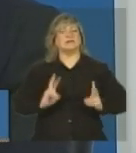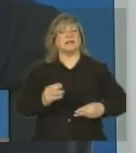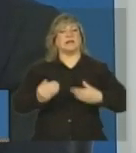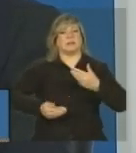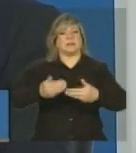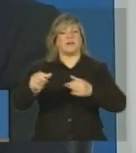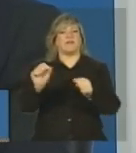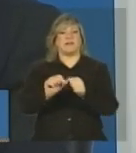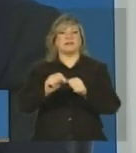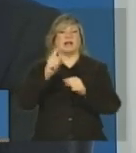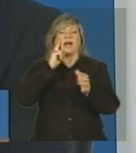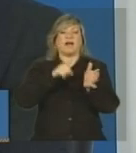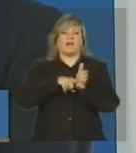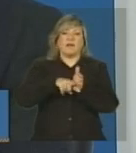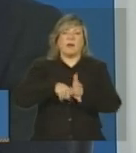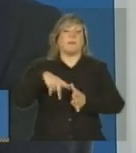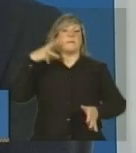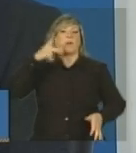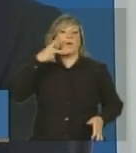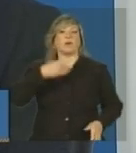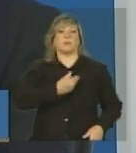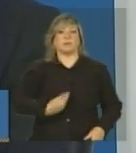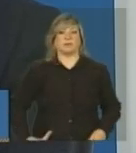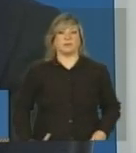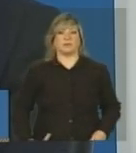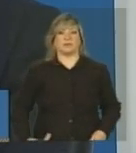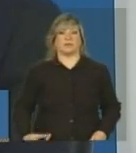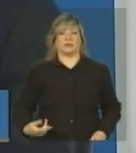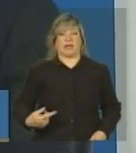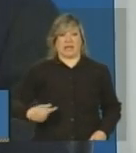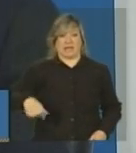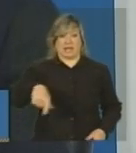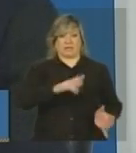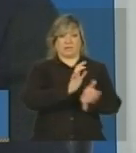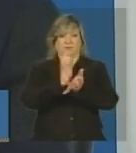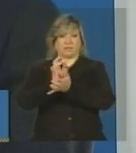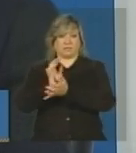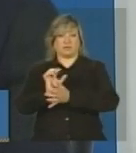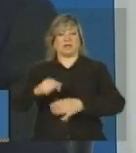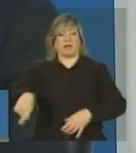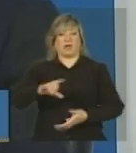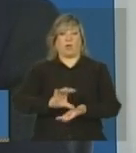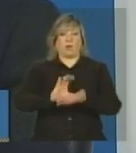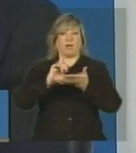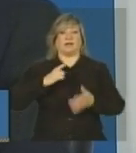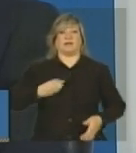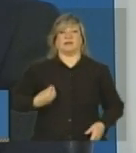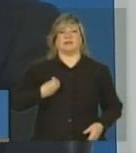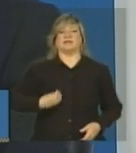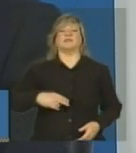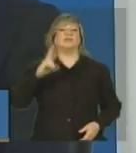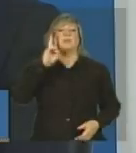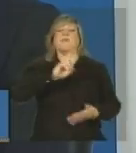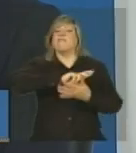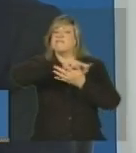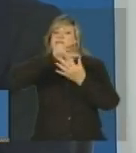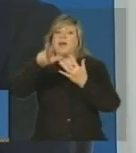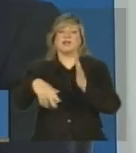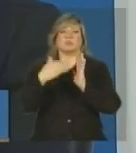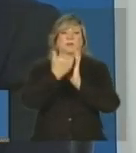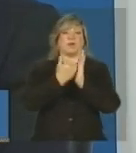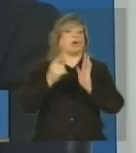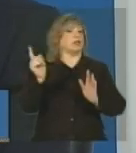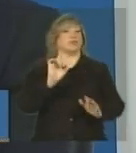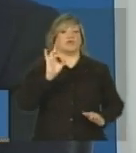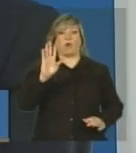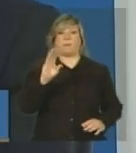para fazer a avaliação de políticas públicas. Essa instância de controle social, ela existe, esses conselhos existem em relação a vários programas, não